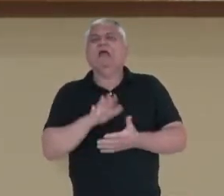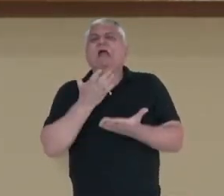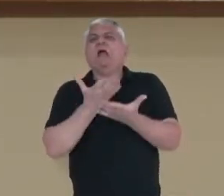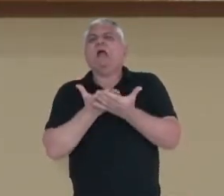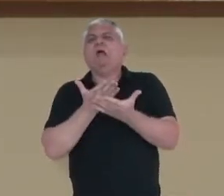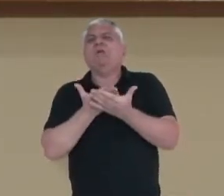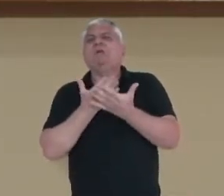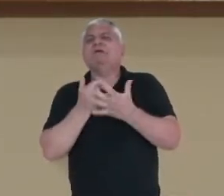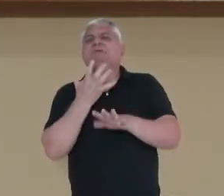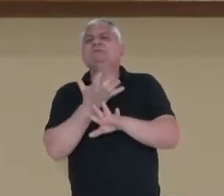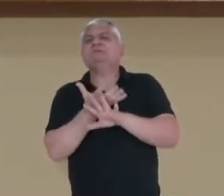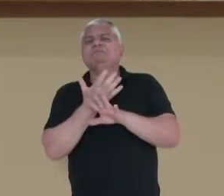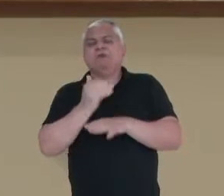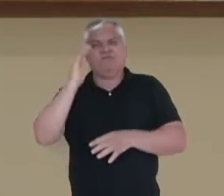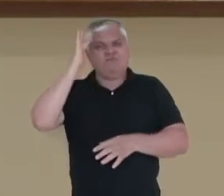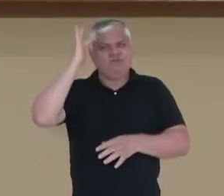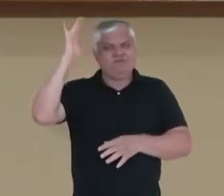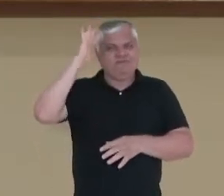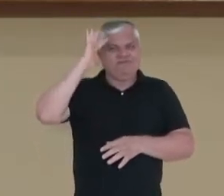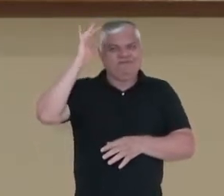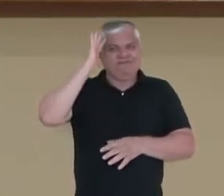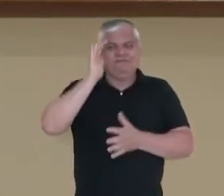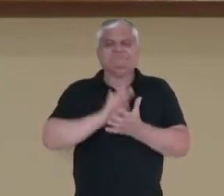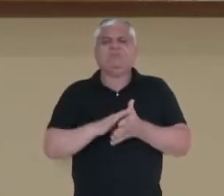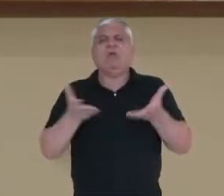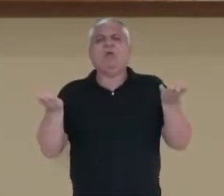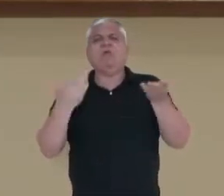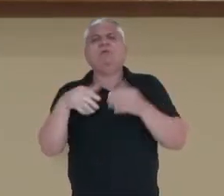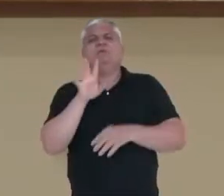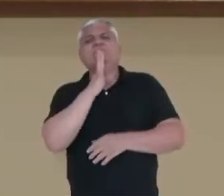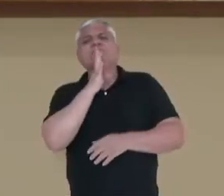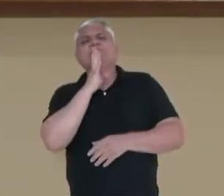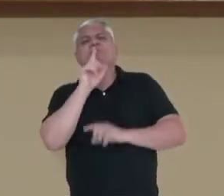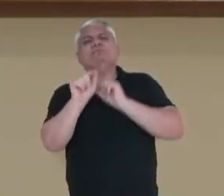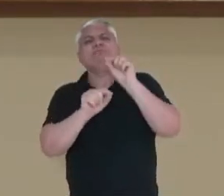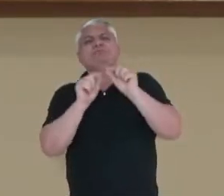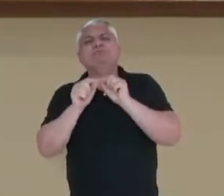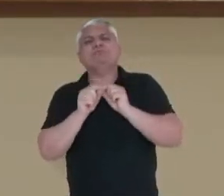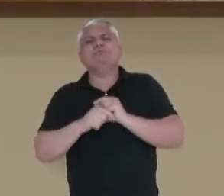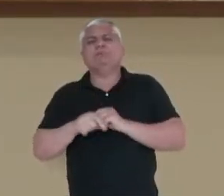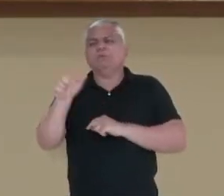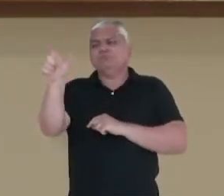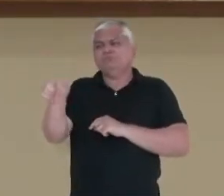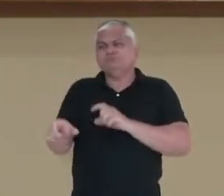uma aula de filosofia. E hoje vamos conhecer os filósofos